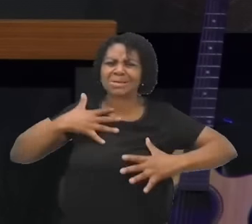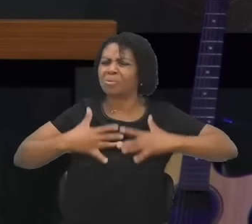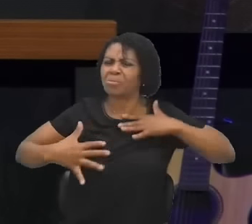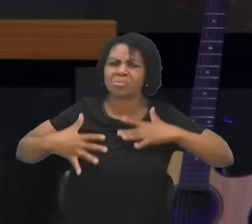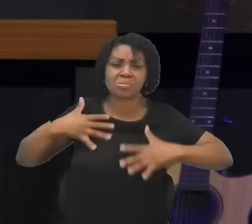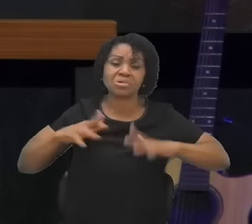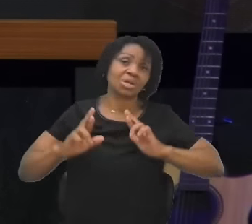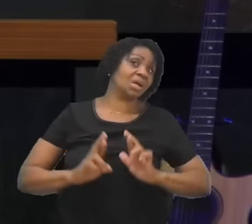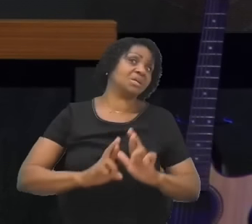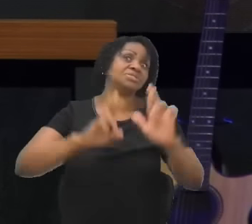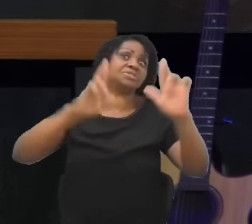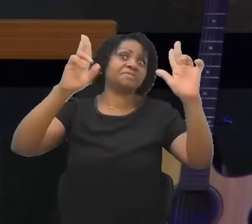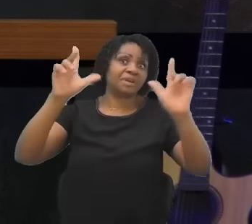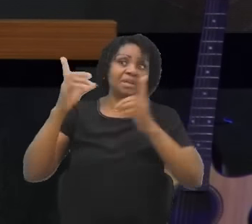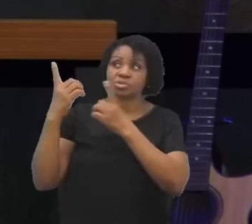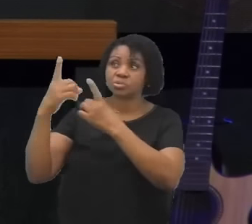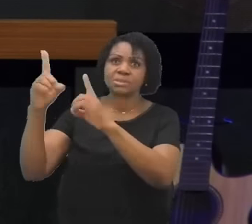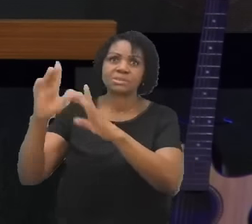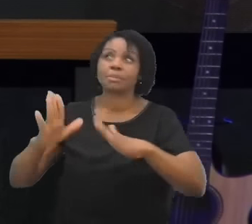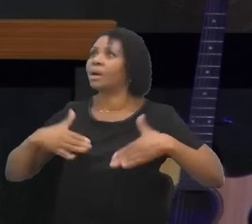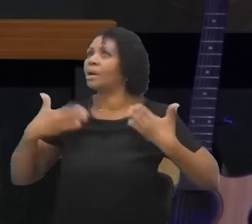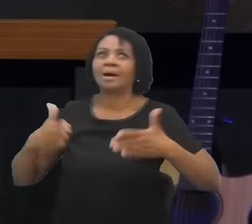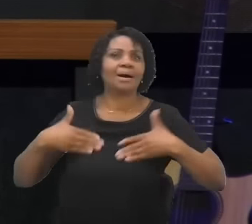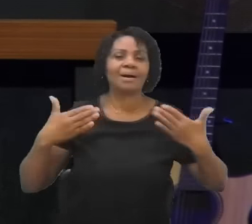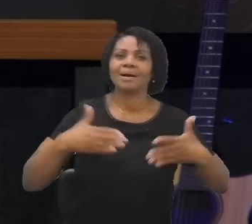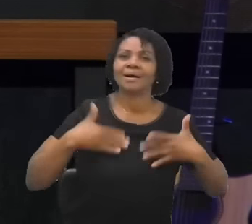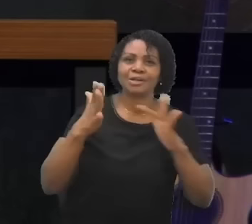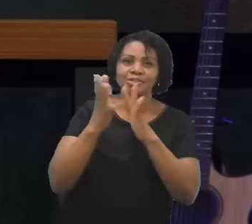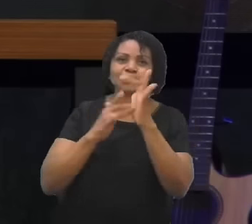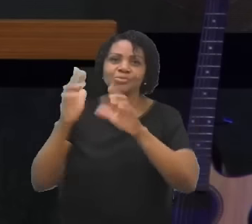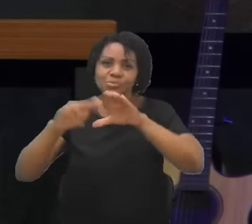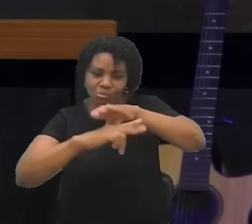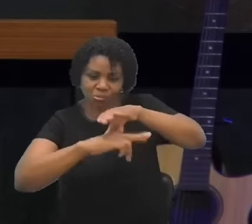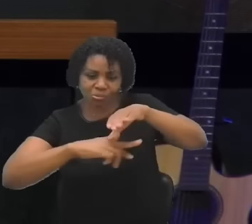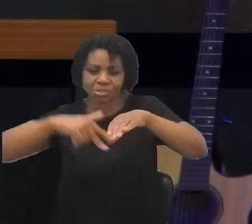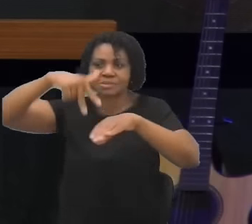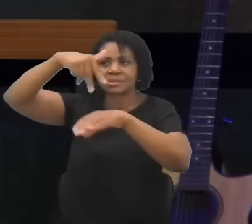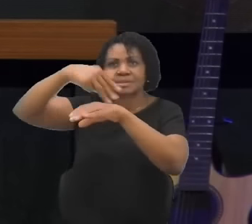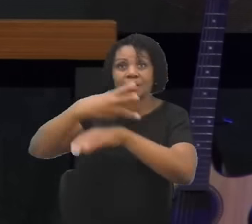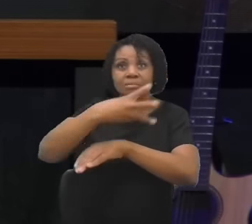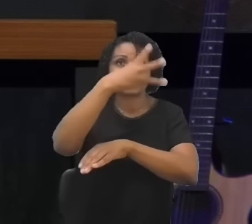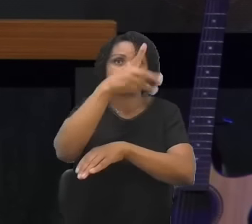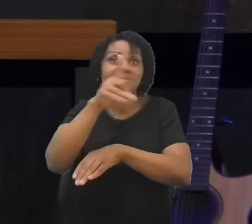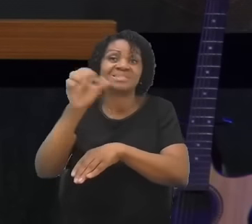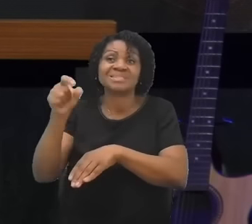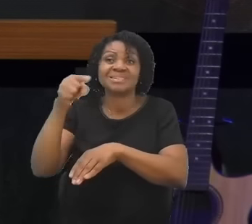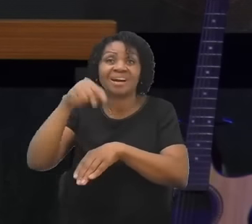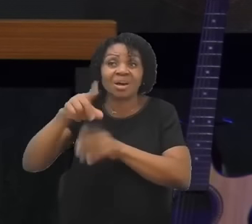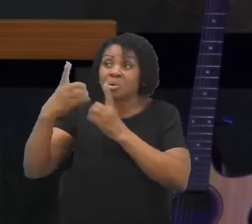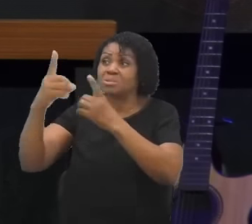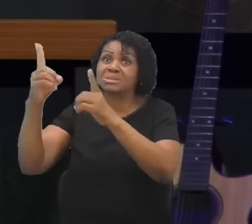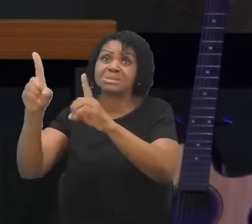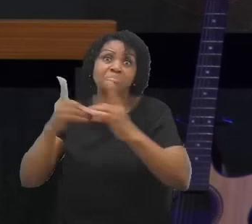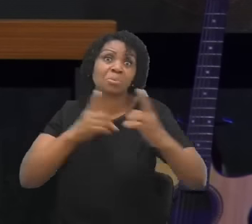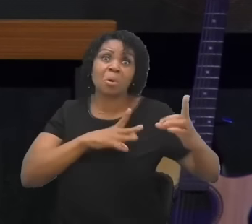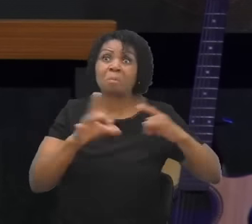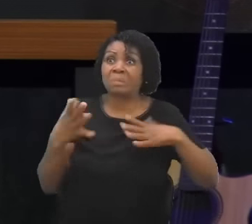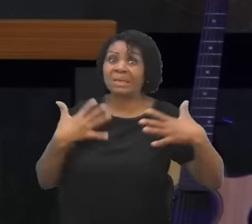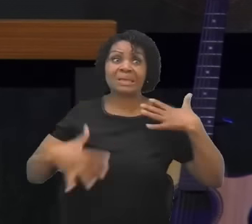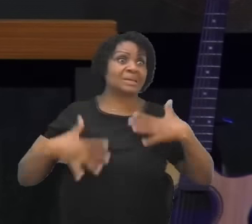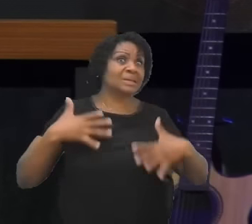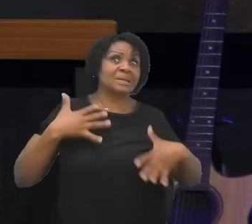ao invés deles ficarem animados, porque Jesus ressuscitaria ao terceiro dia, eles ficaram com medo, em